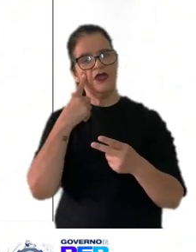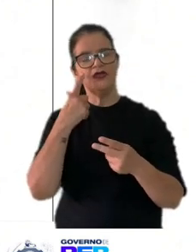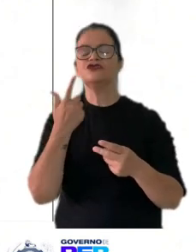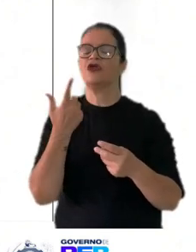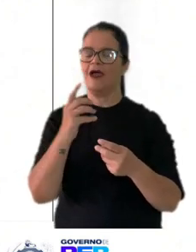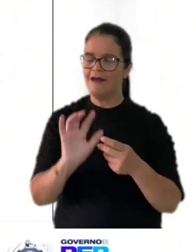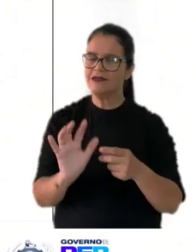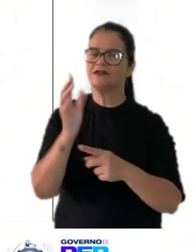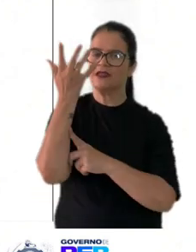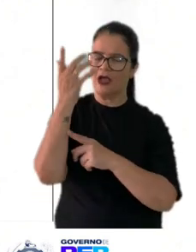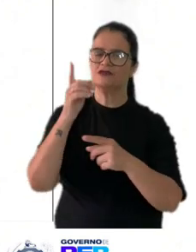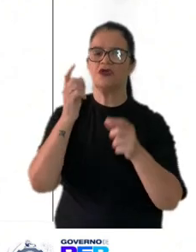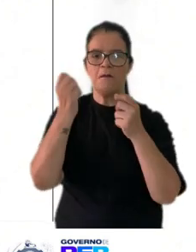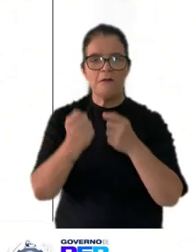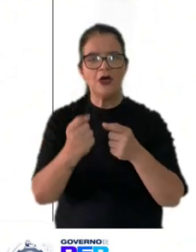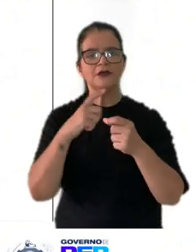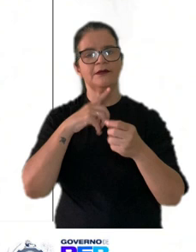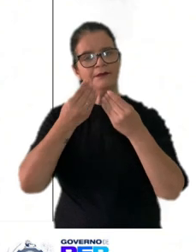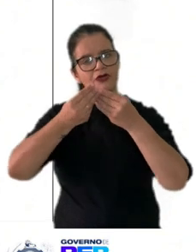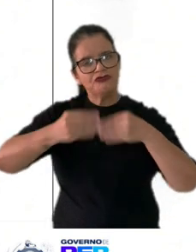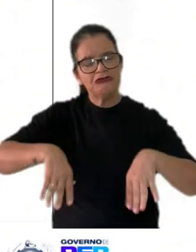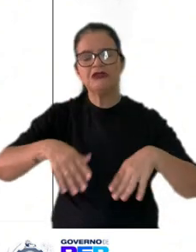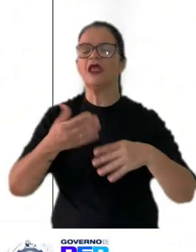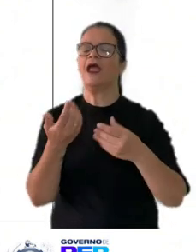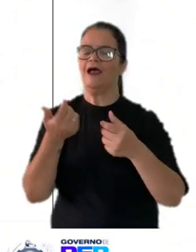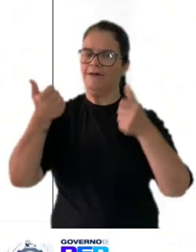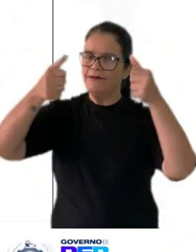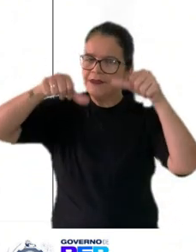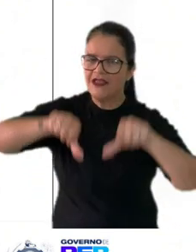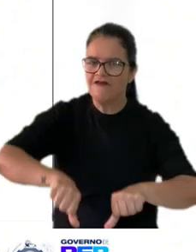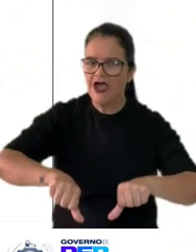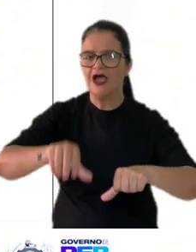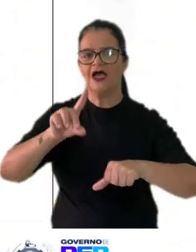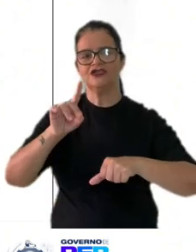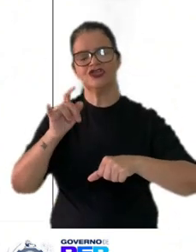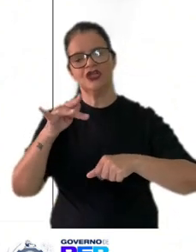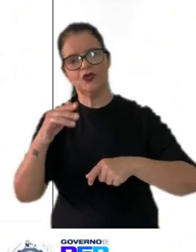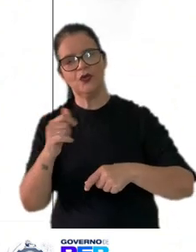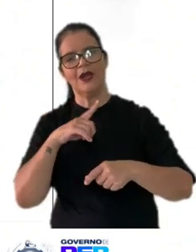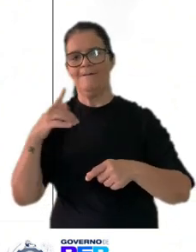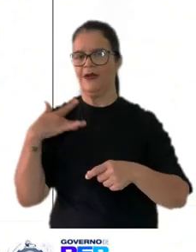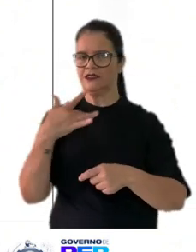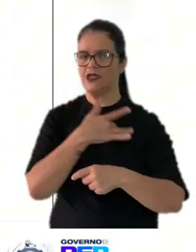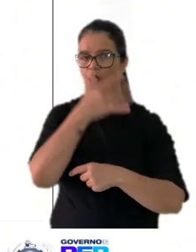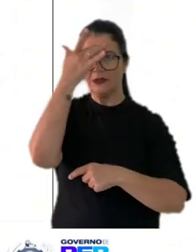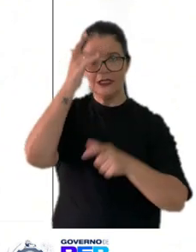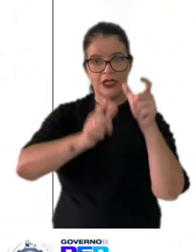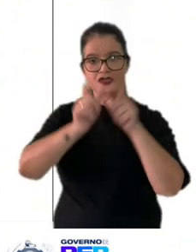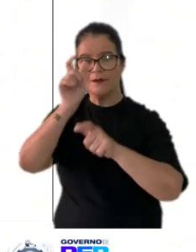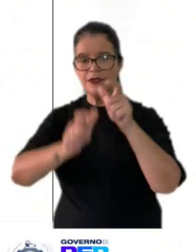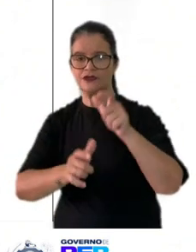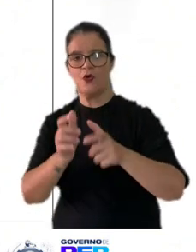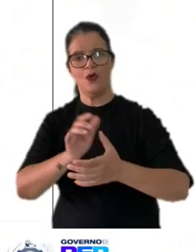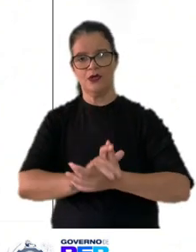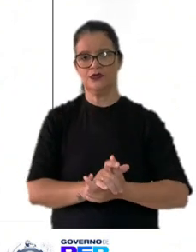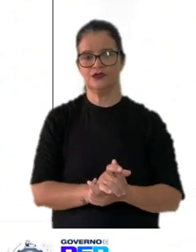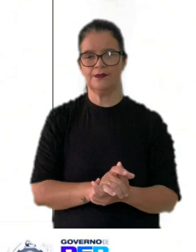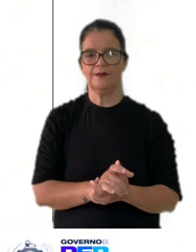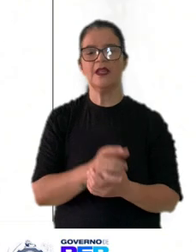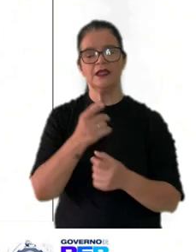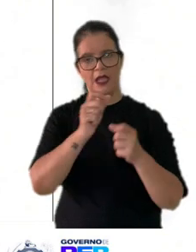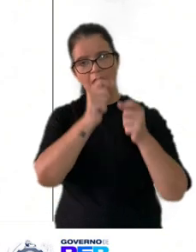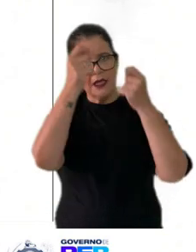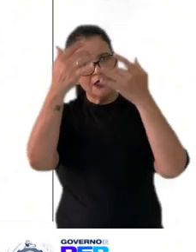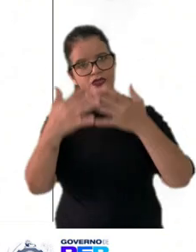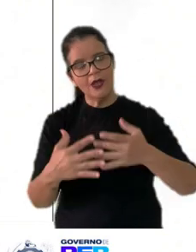devastadoras para a saúde mental né das pessoas e aí ele fala people who develop any of these issues are at